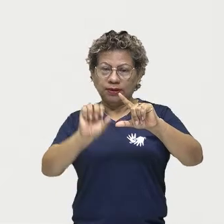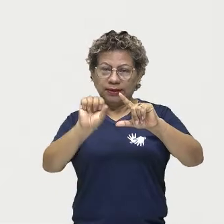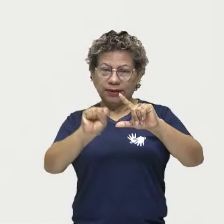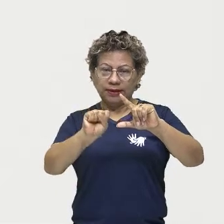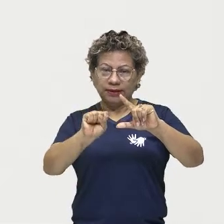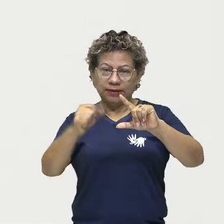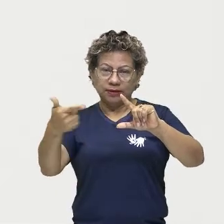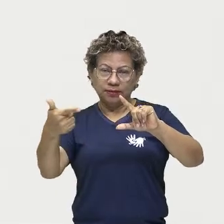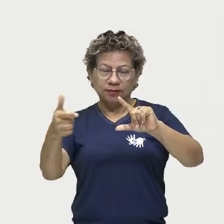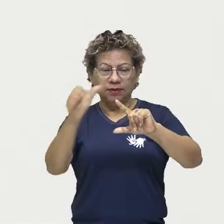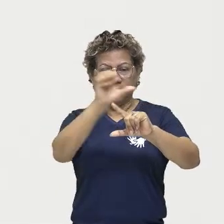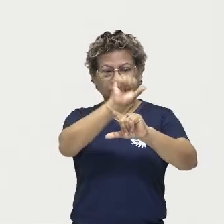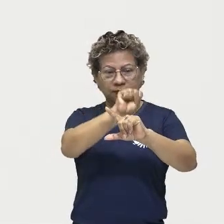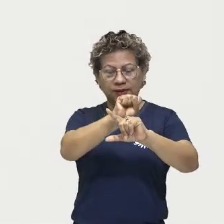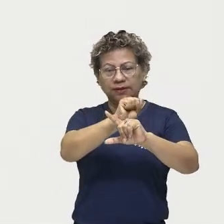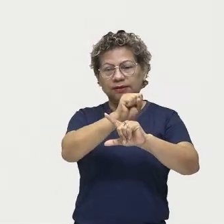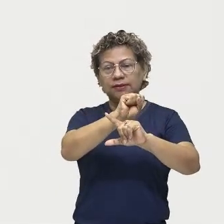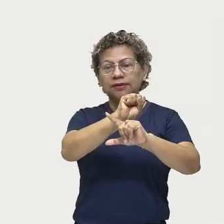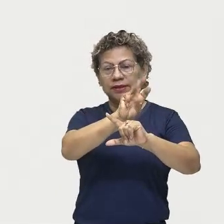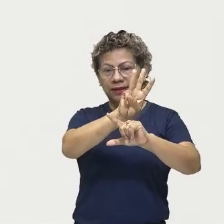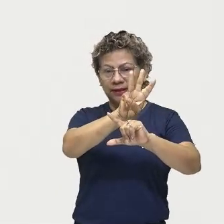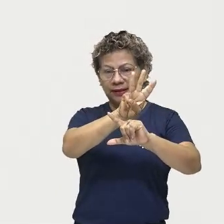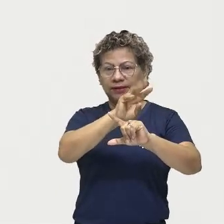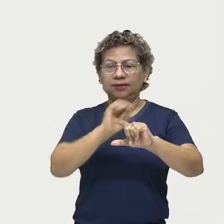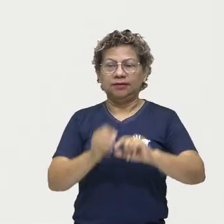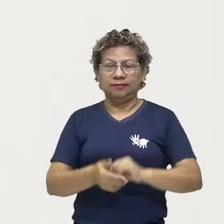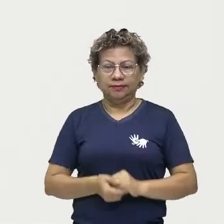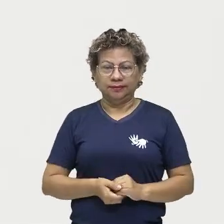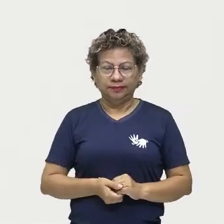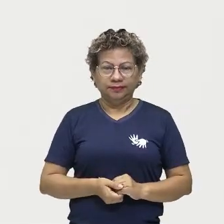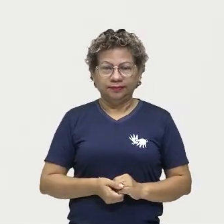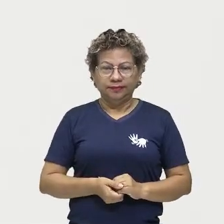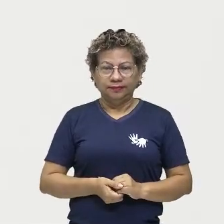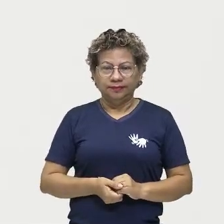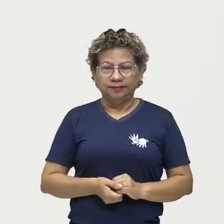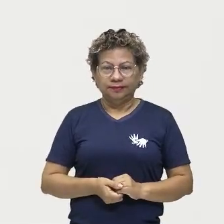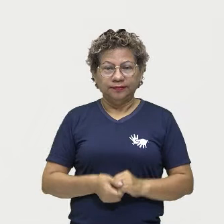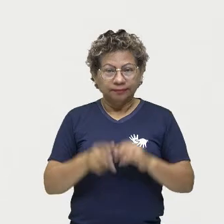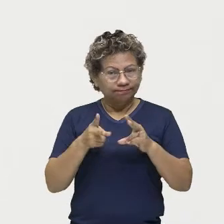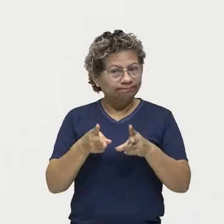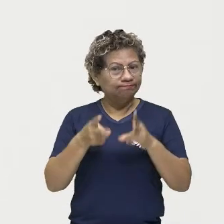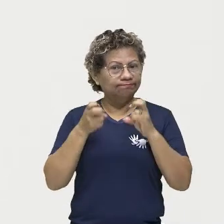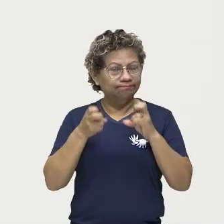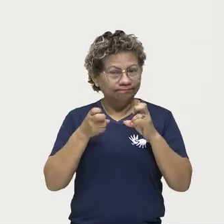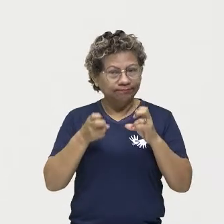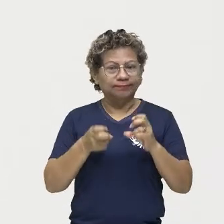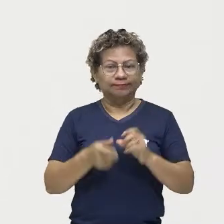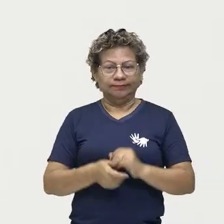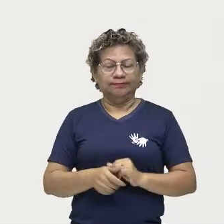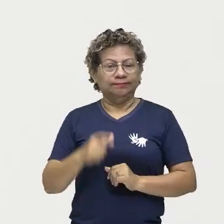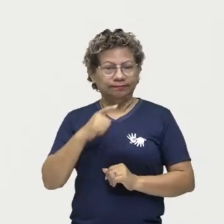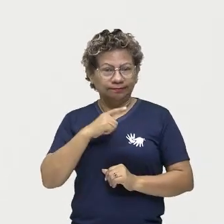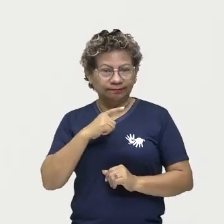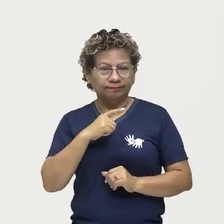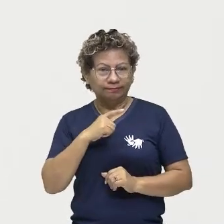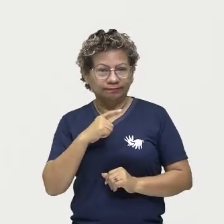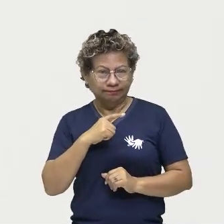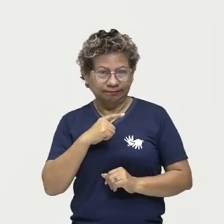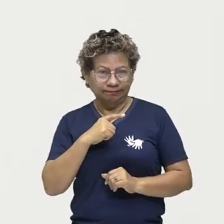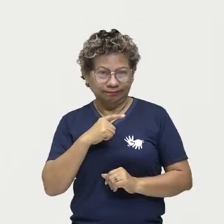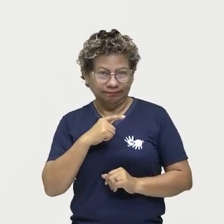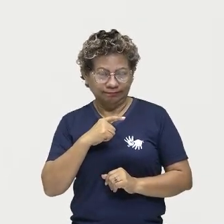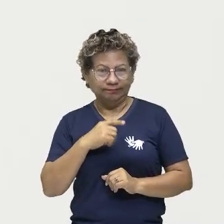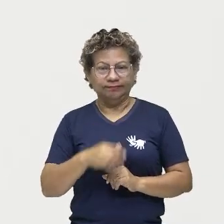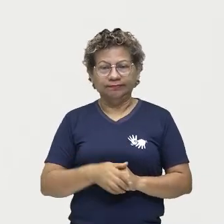C, S2 e S1, e por fim, a bissetriz em relação